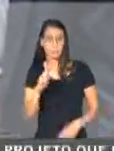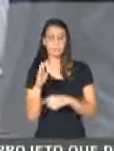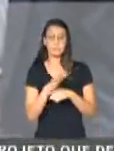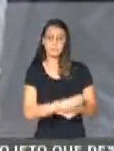pregado